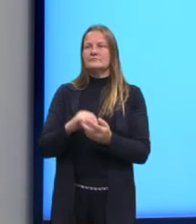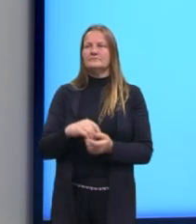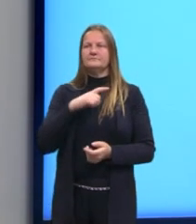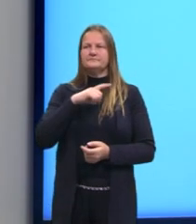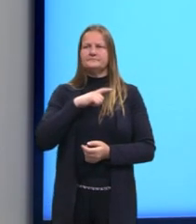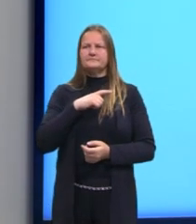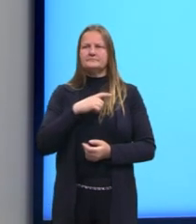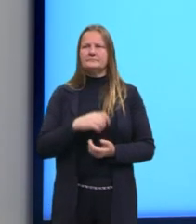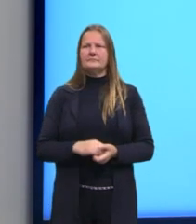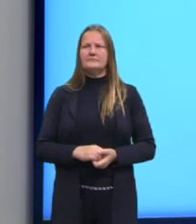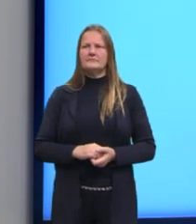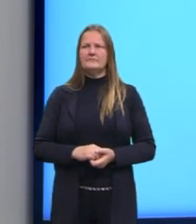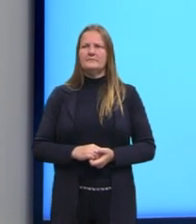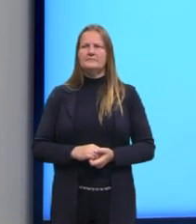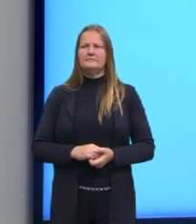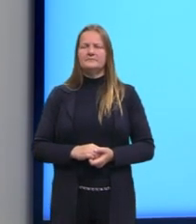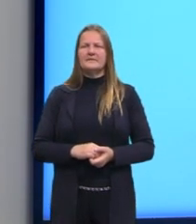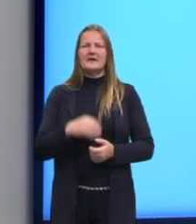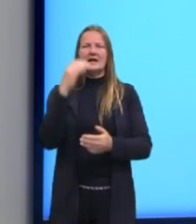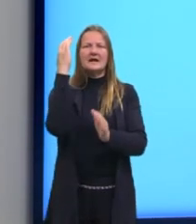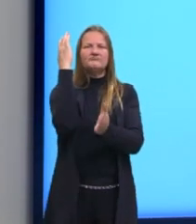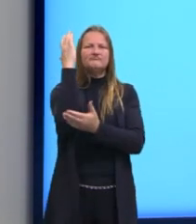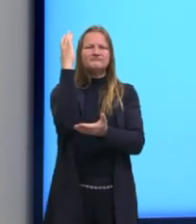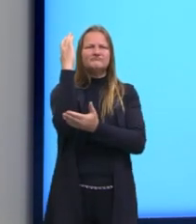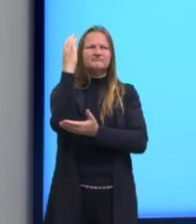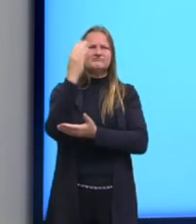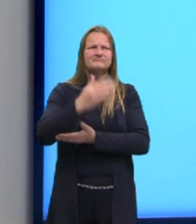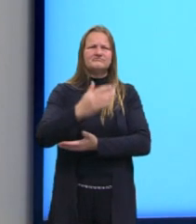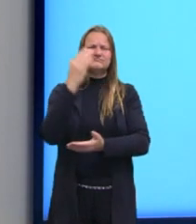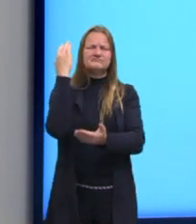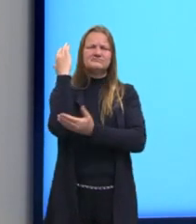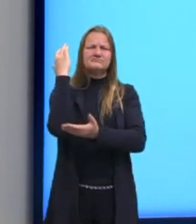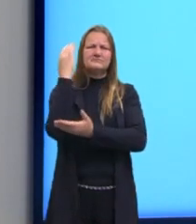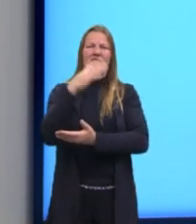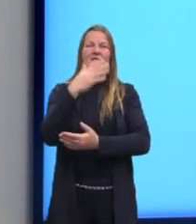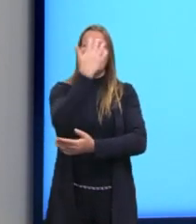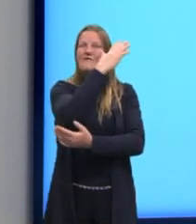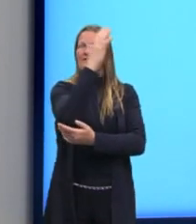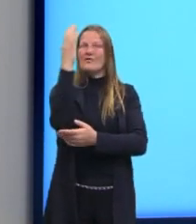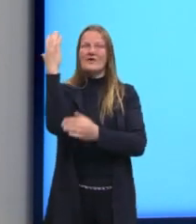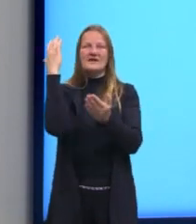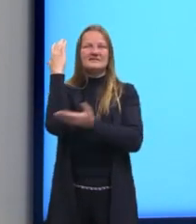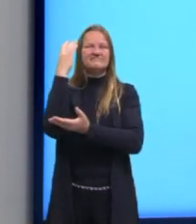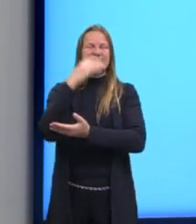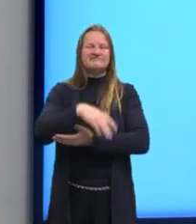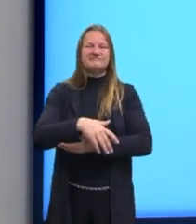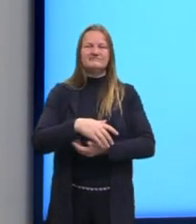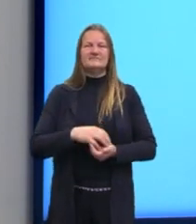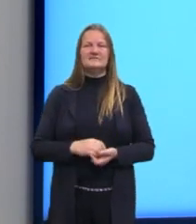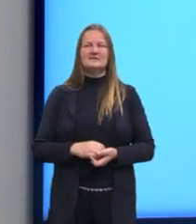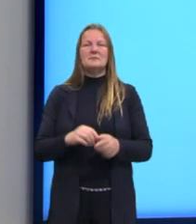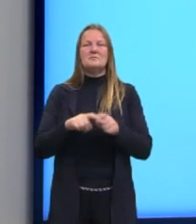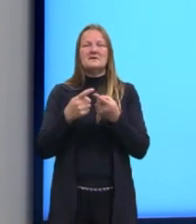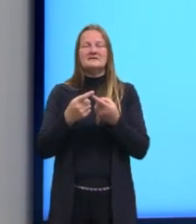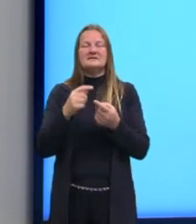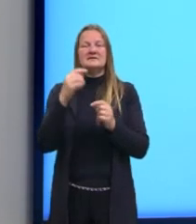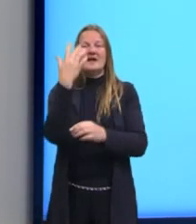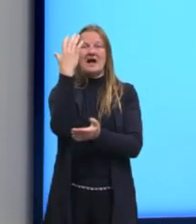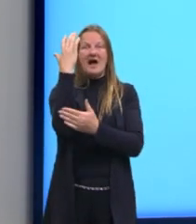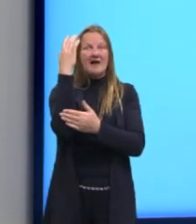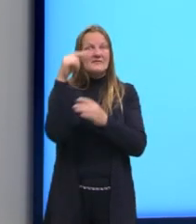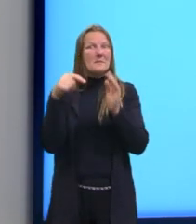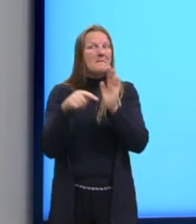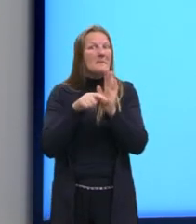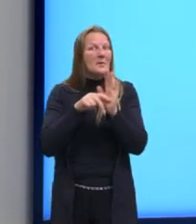uma situação aí de um desmatamento, né? Que está afetando não só ali a questão das árvores,